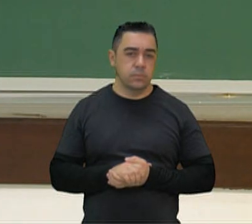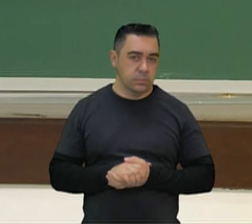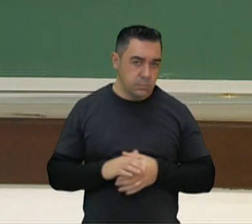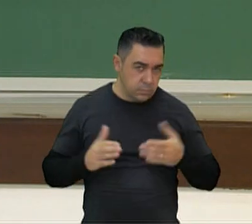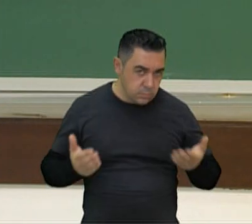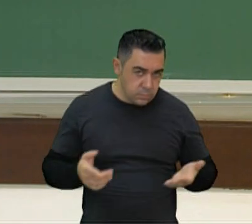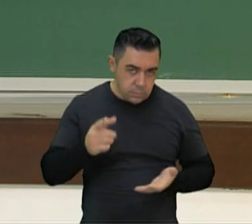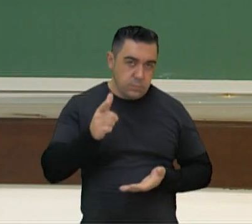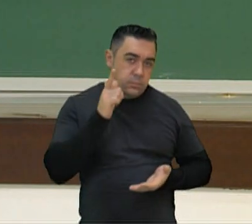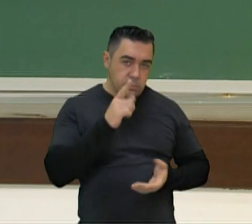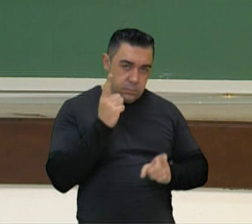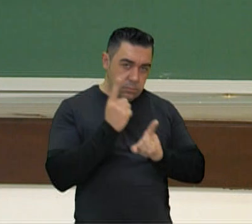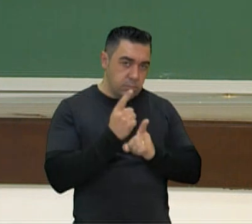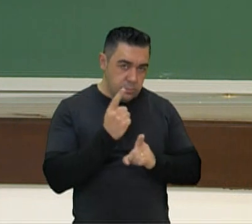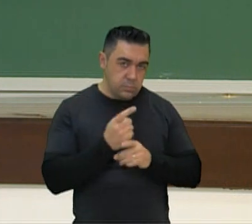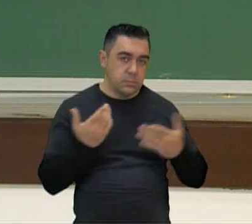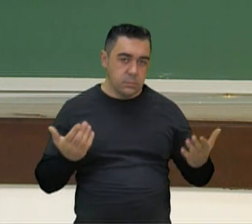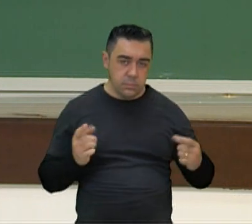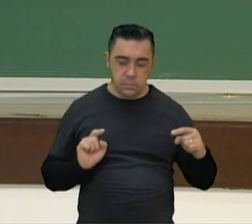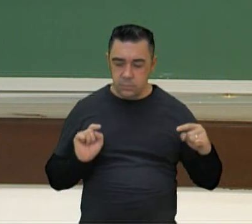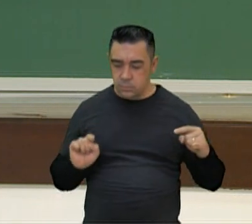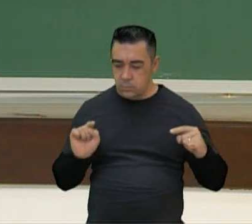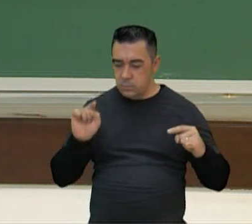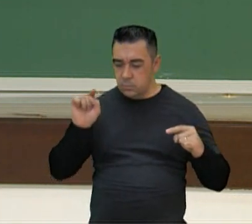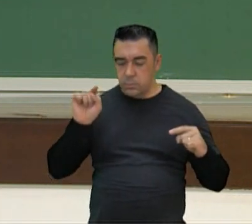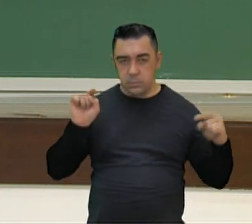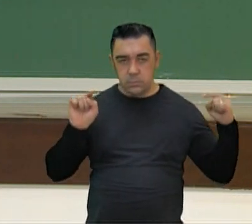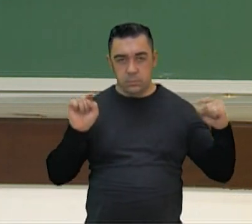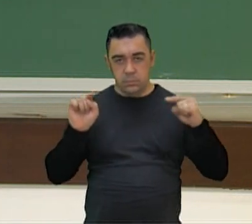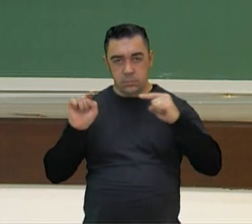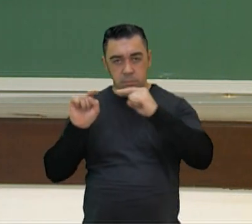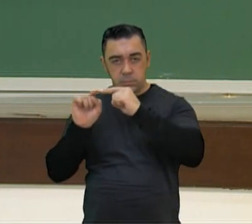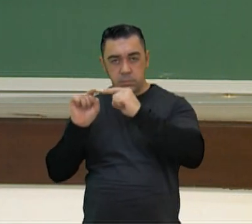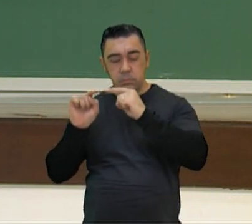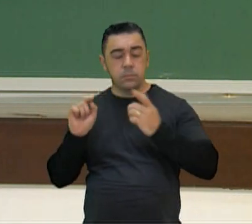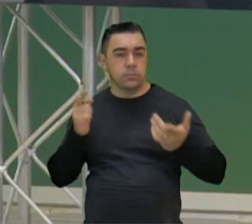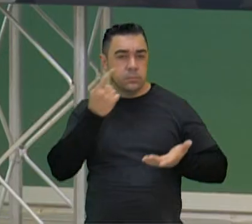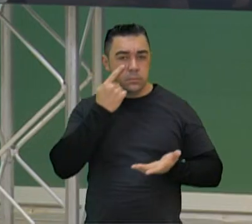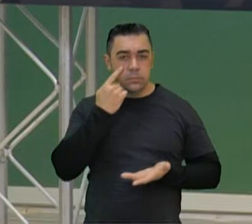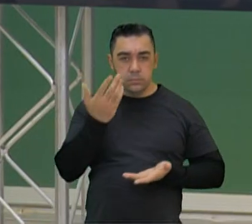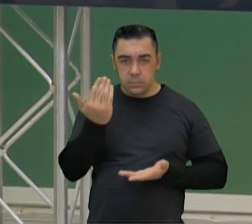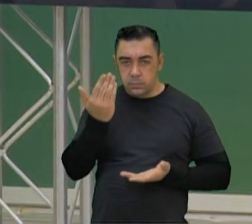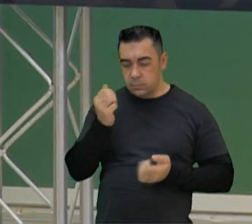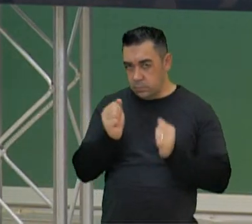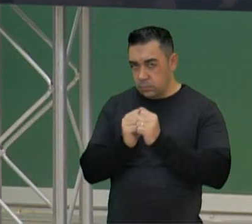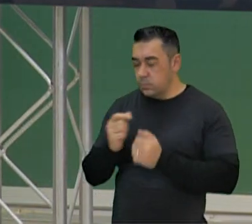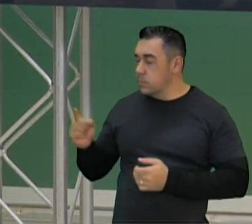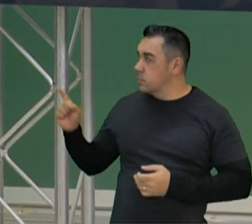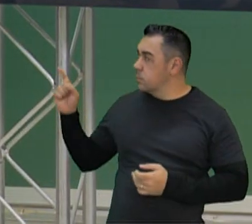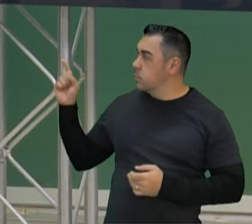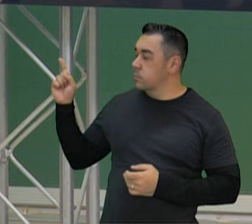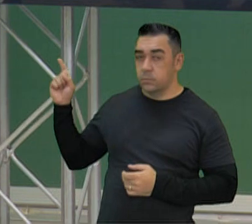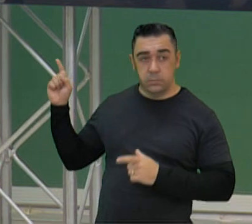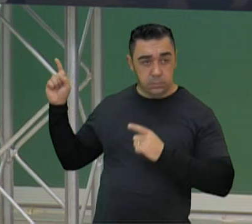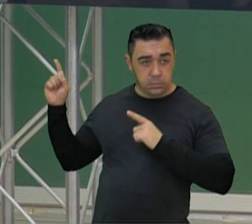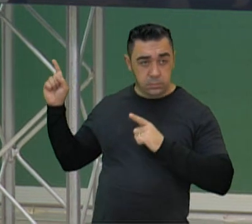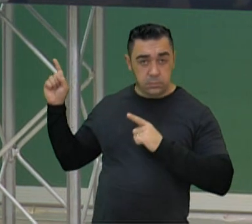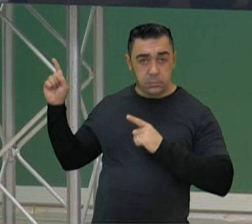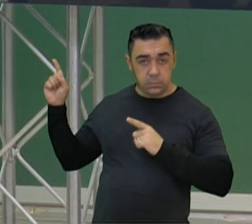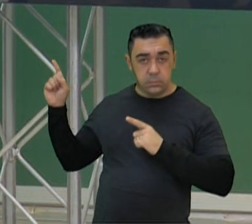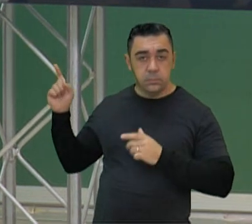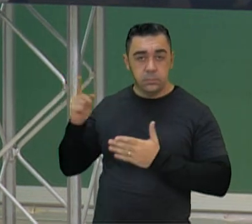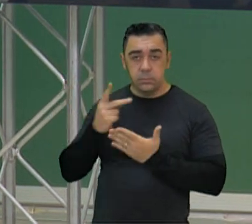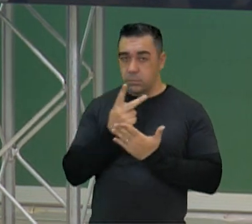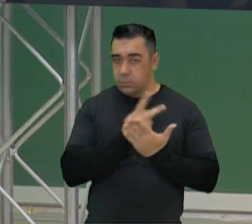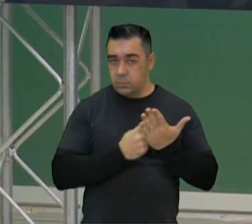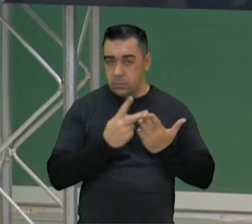Então, alunos, conseguiram localizar ali as coordenadas? Vamos verificar aqui, ó. Veja, ele tem um